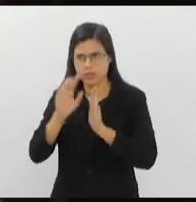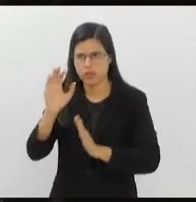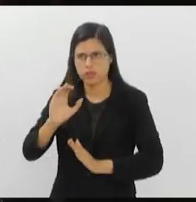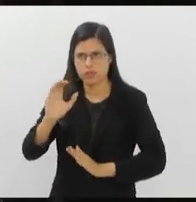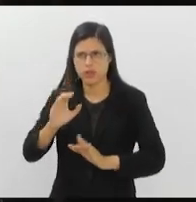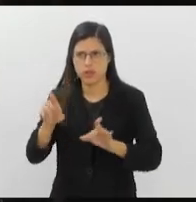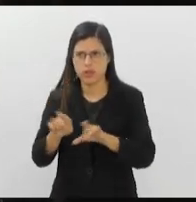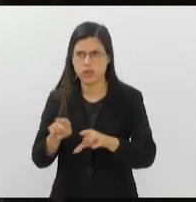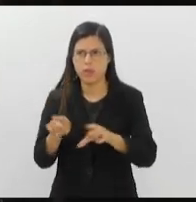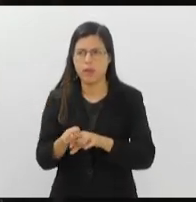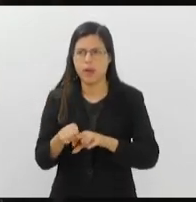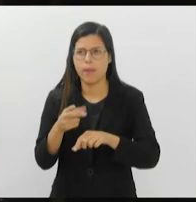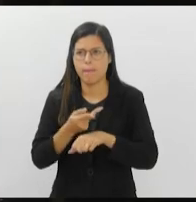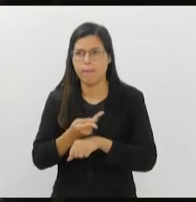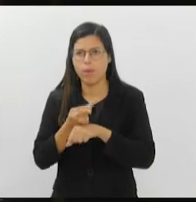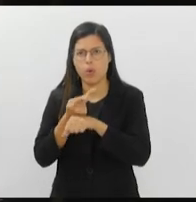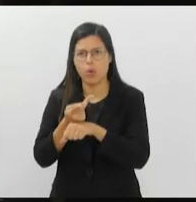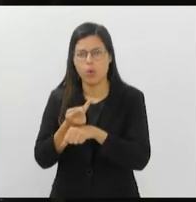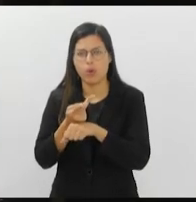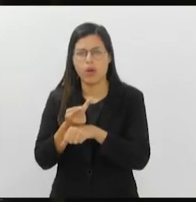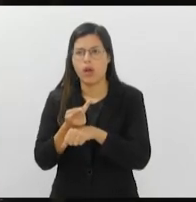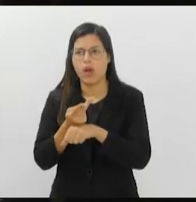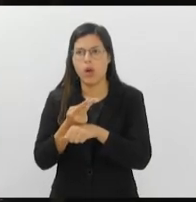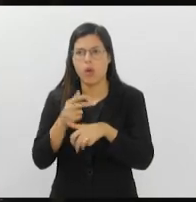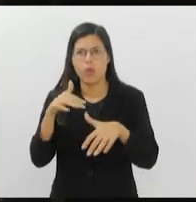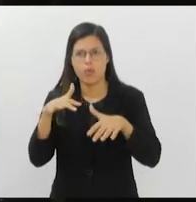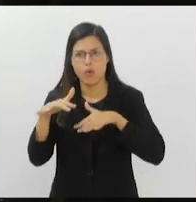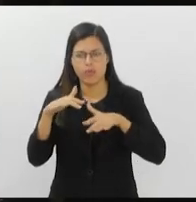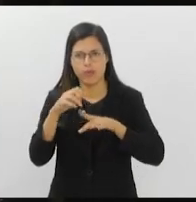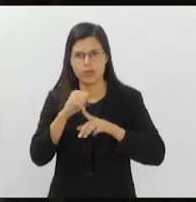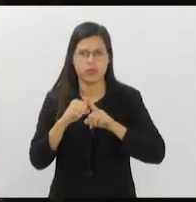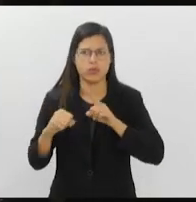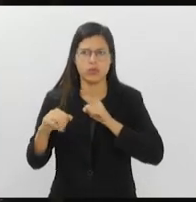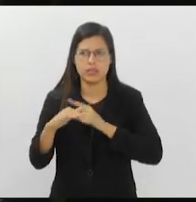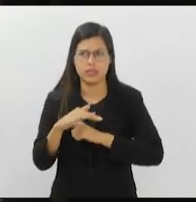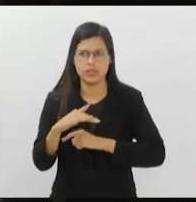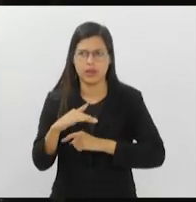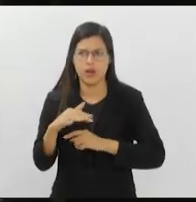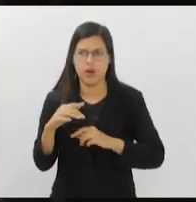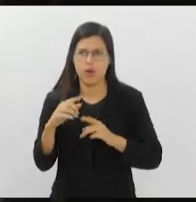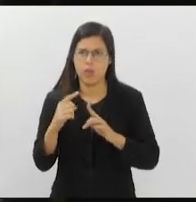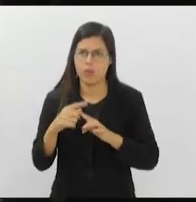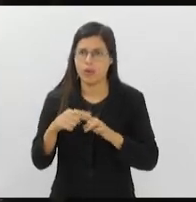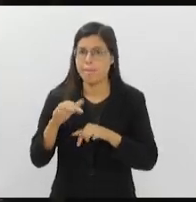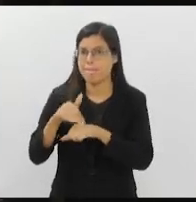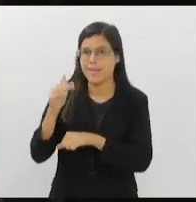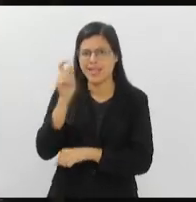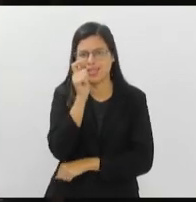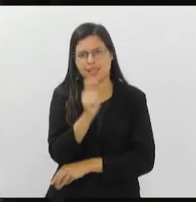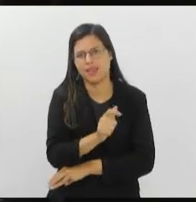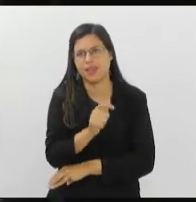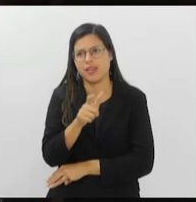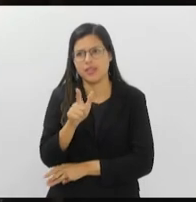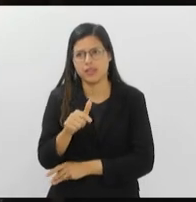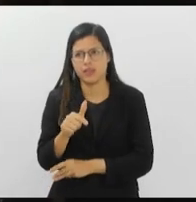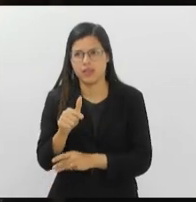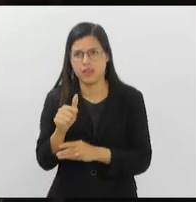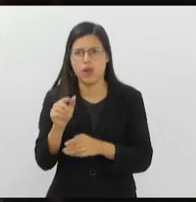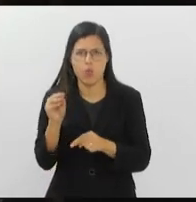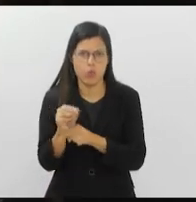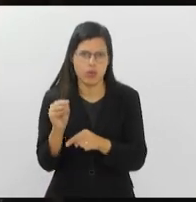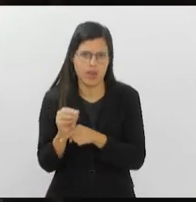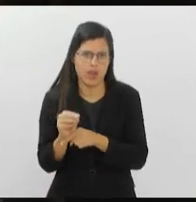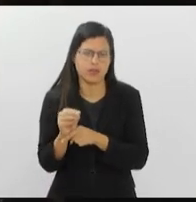procurar os movimentos sociais e vai ouvir a parte mais interessada na evidência, que não é o médico, que é o cuidado dos meus